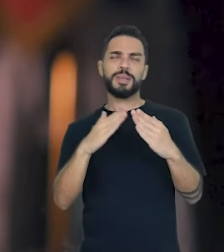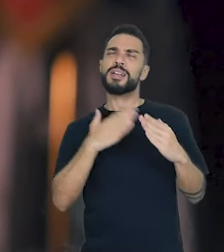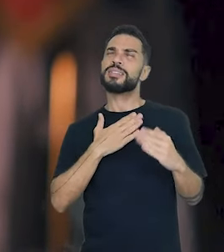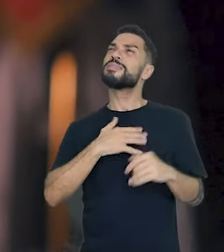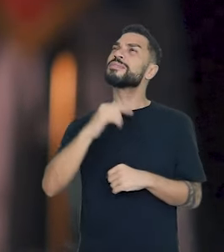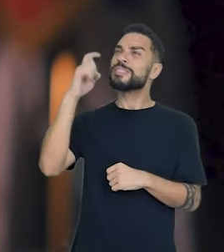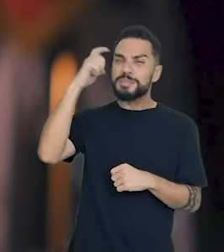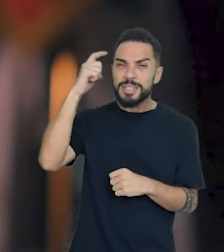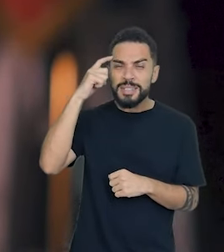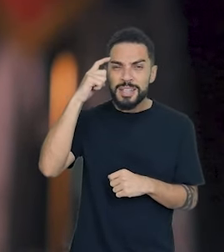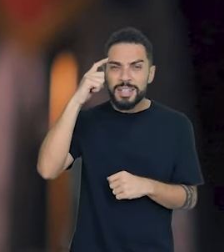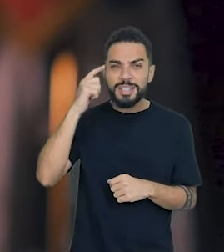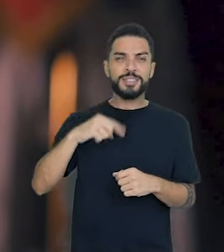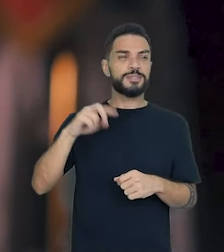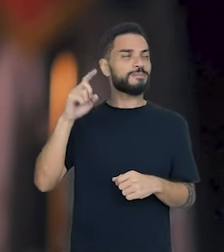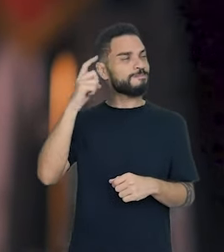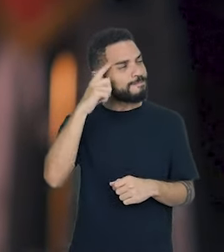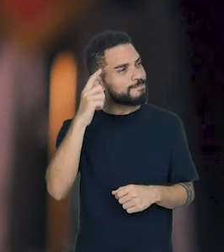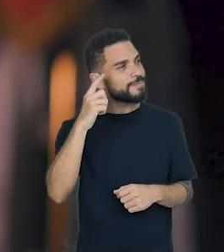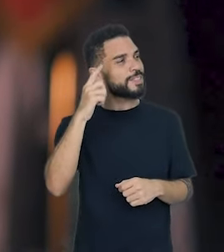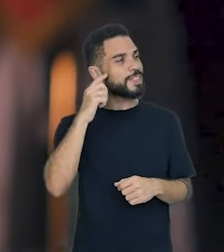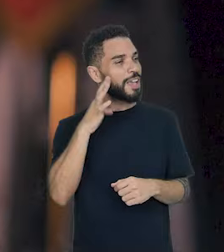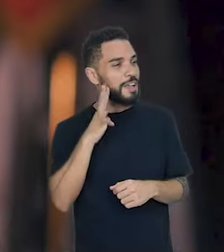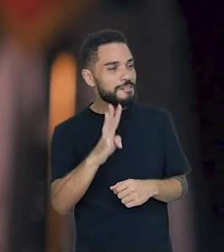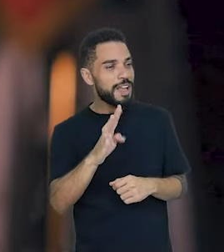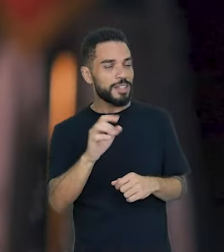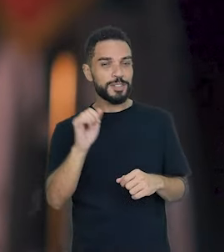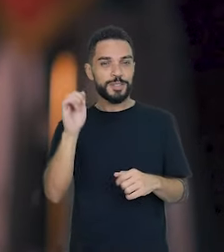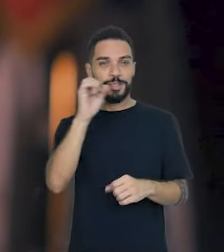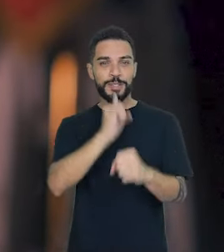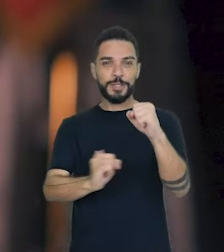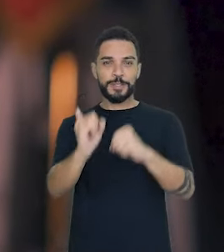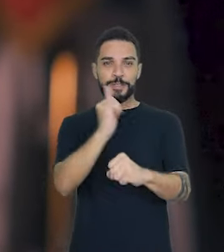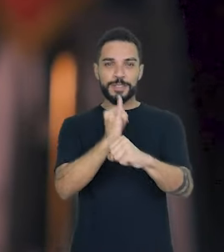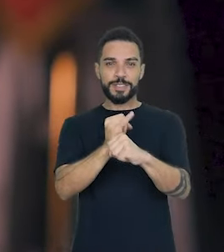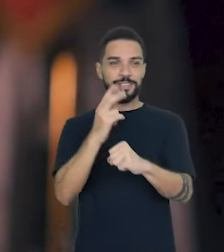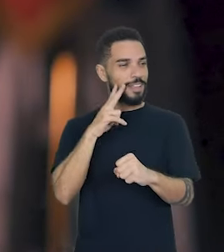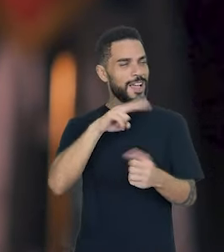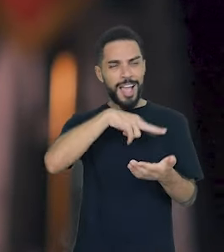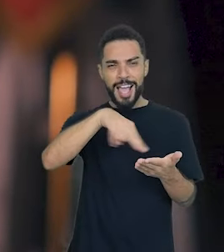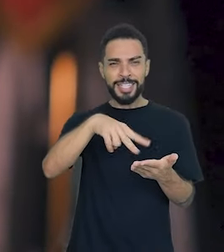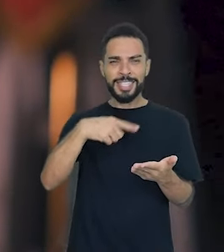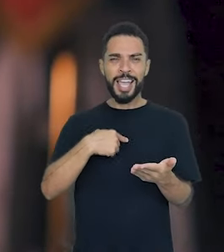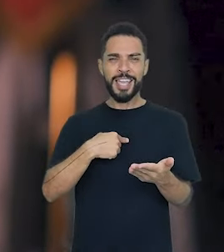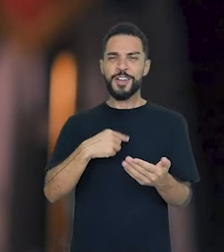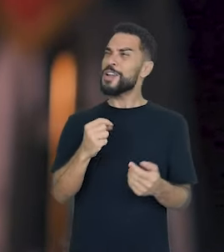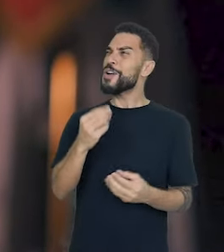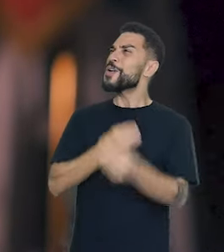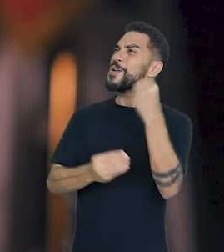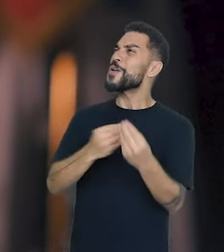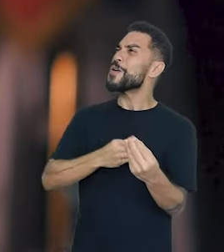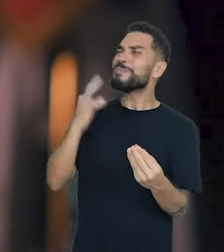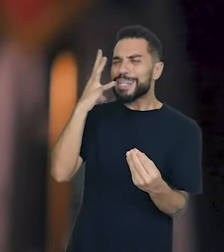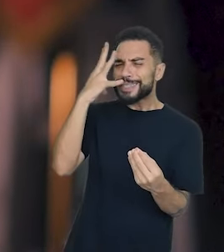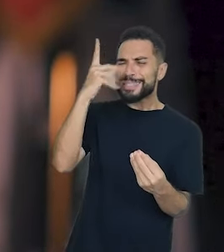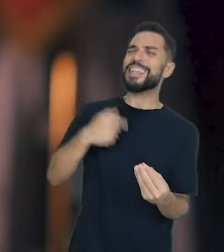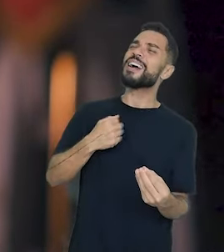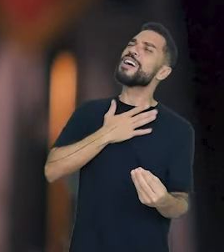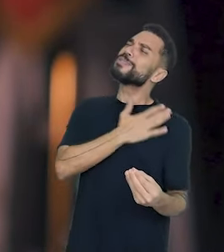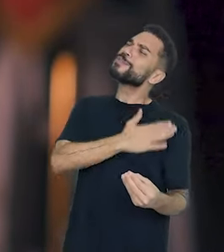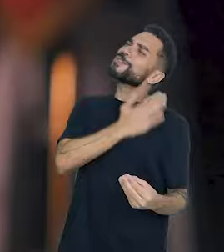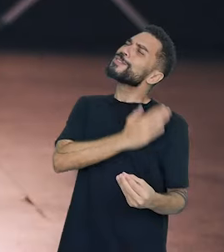lá no Facebook, nas redes sociais, eu fico vendo eles dançando e falo, meu Deus do céu, é gratificante